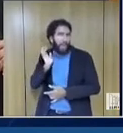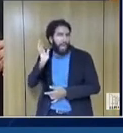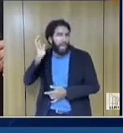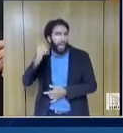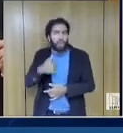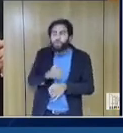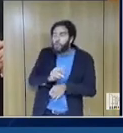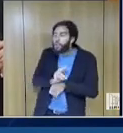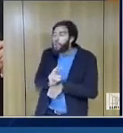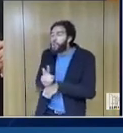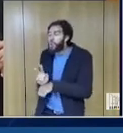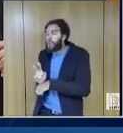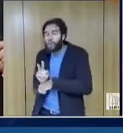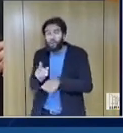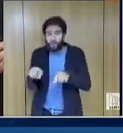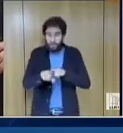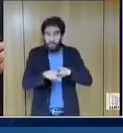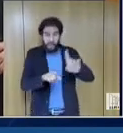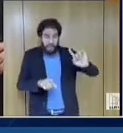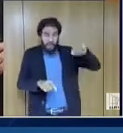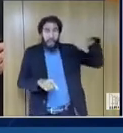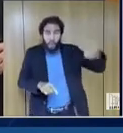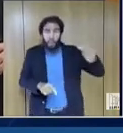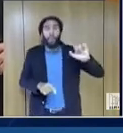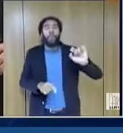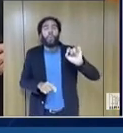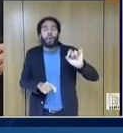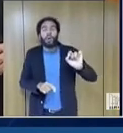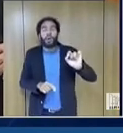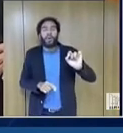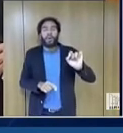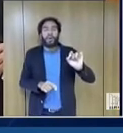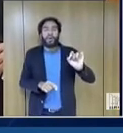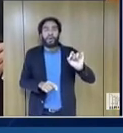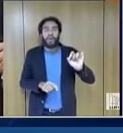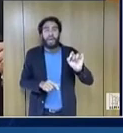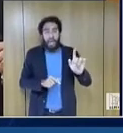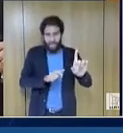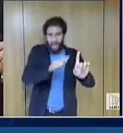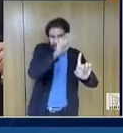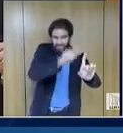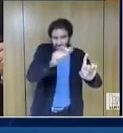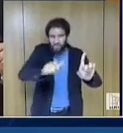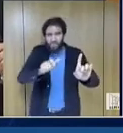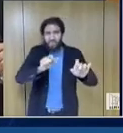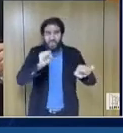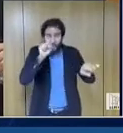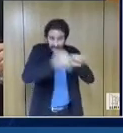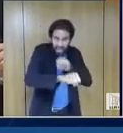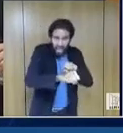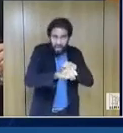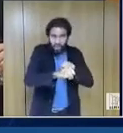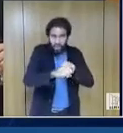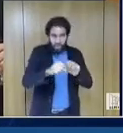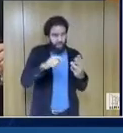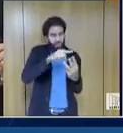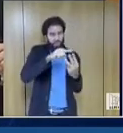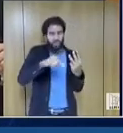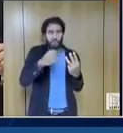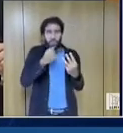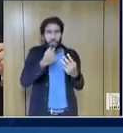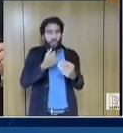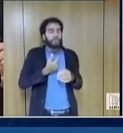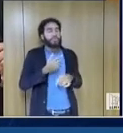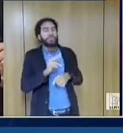fecharia nenhum acordo de delação. Ele trouxe informações e provas mais contundentes a respeito de